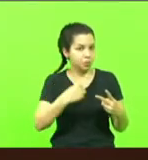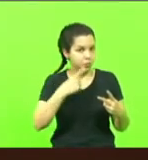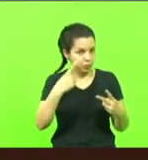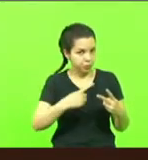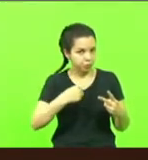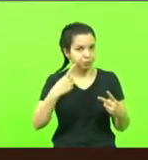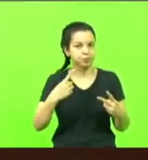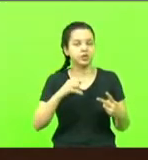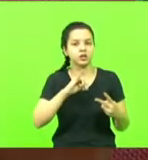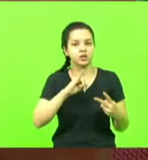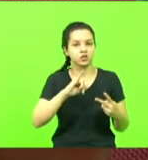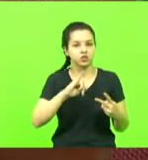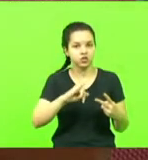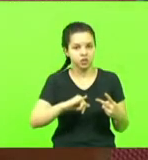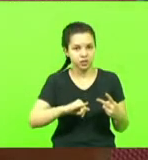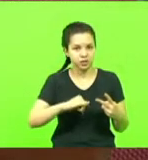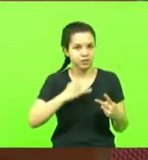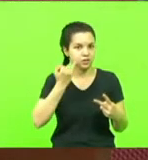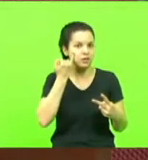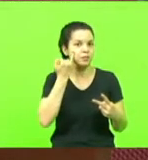Lopes.